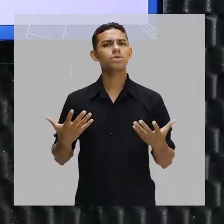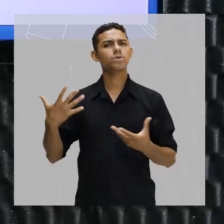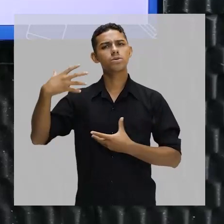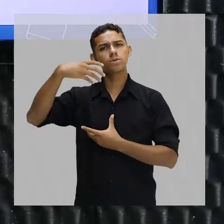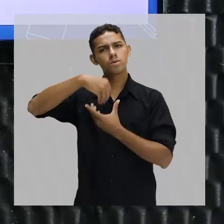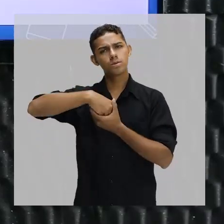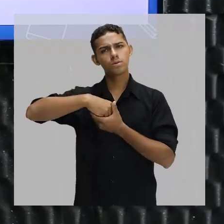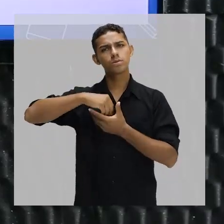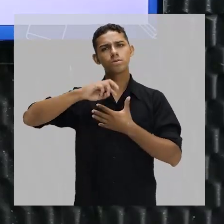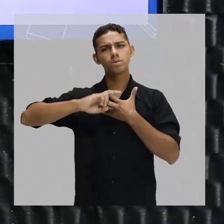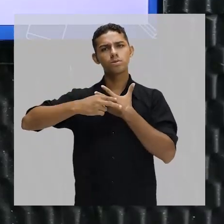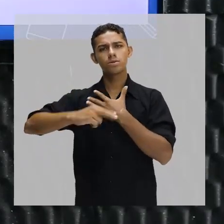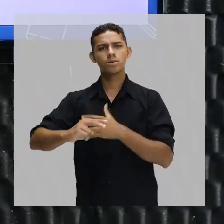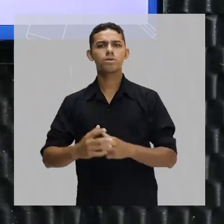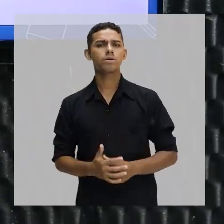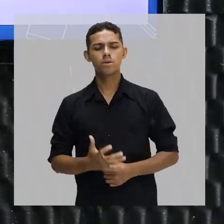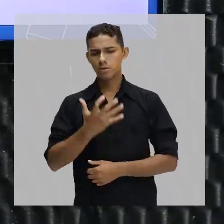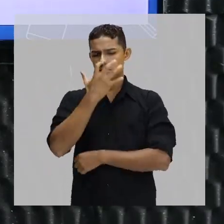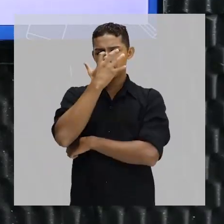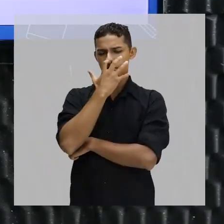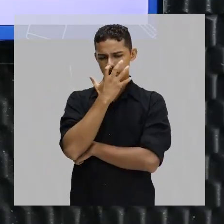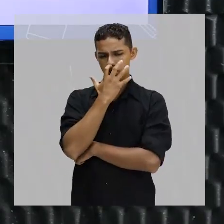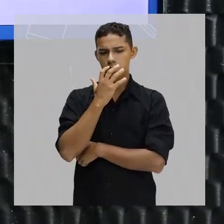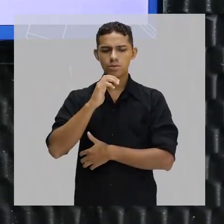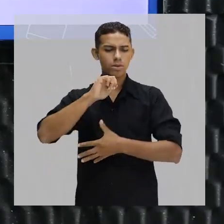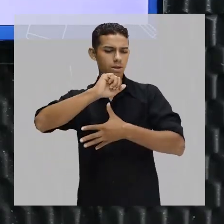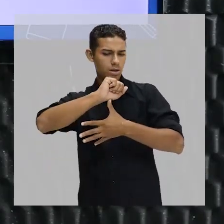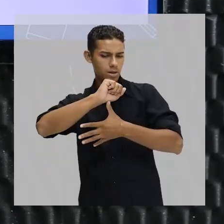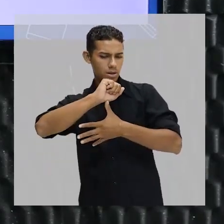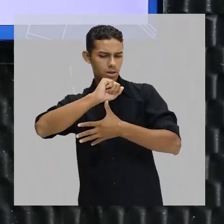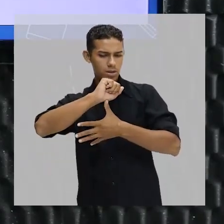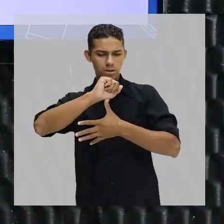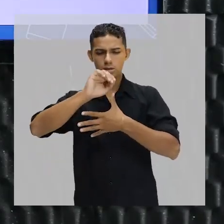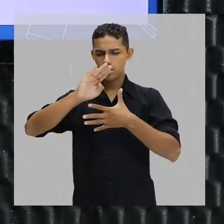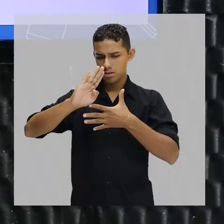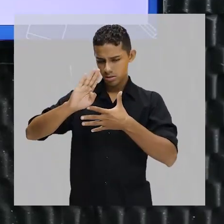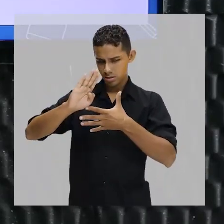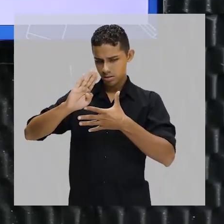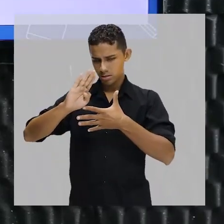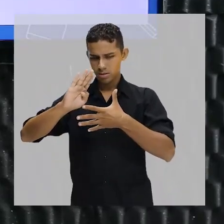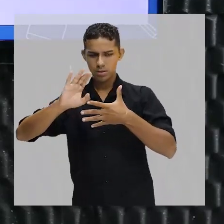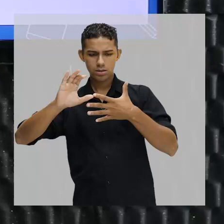da sequência que ele utiliza, vocês percebem uma sequência injuntiva,